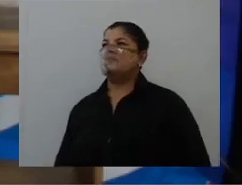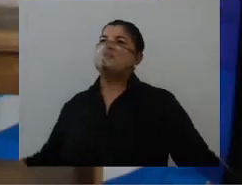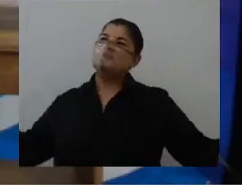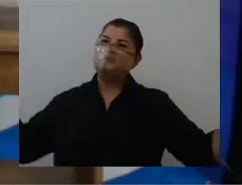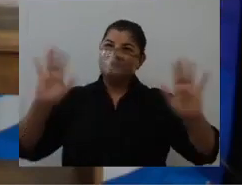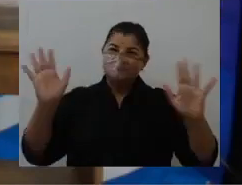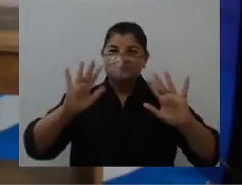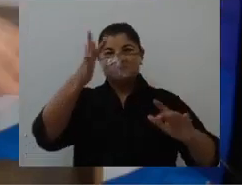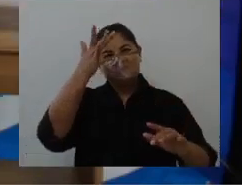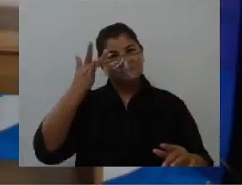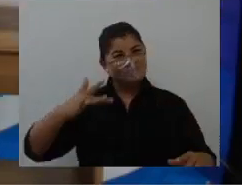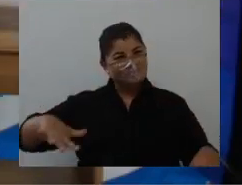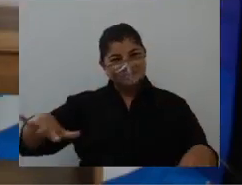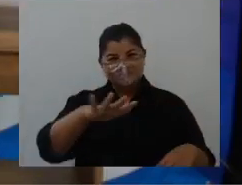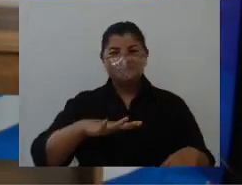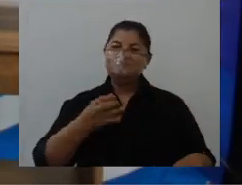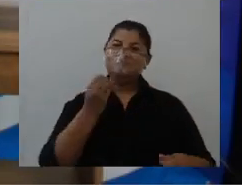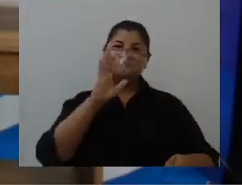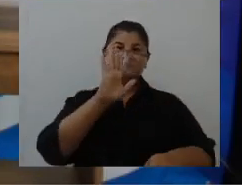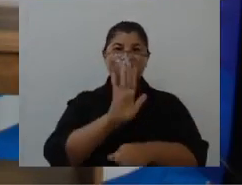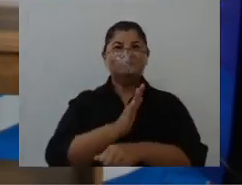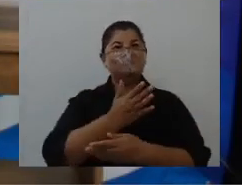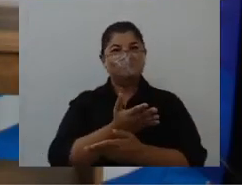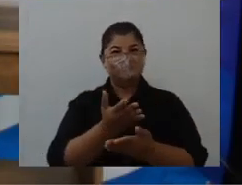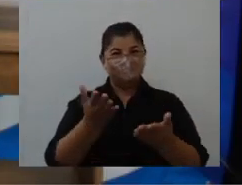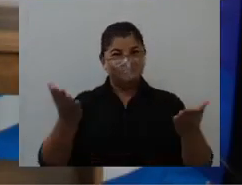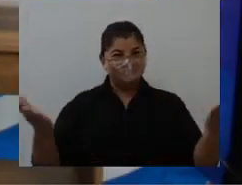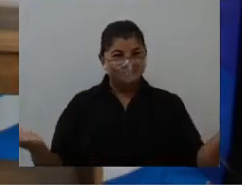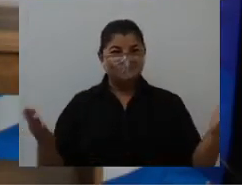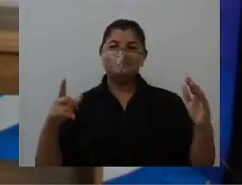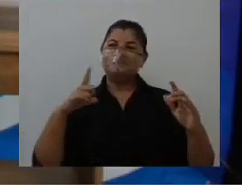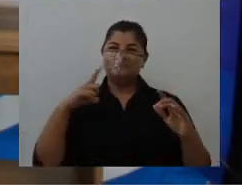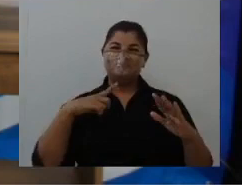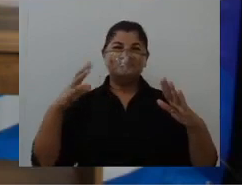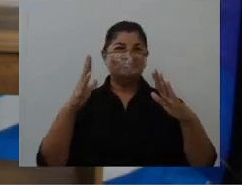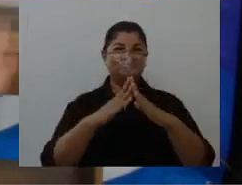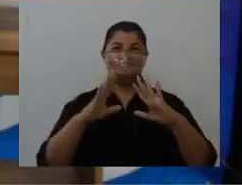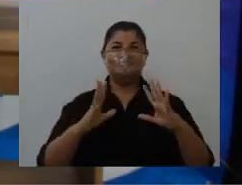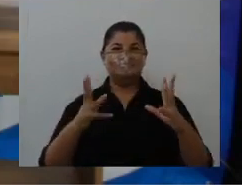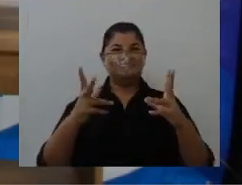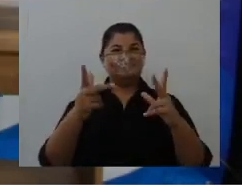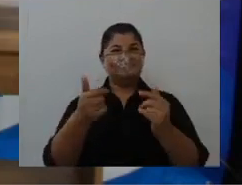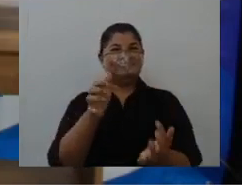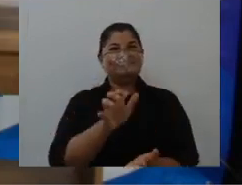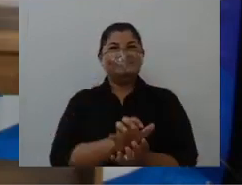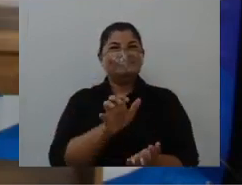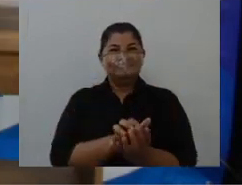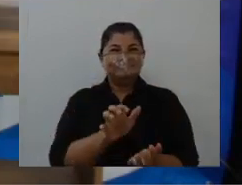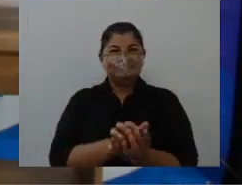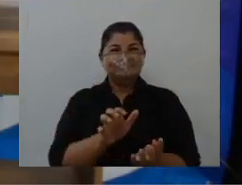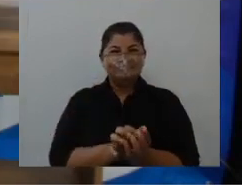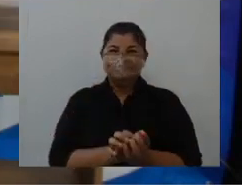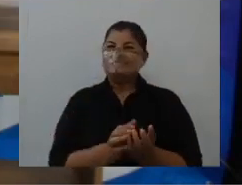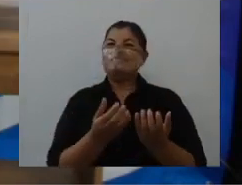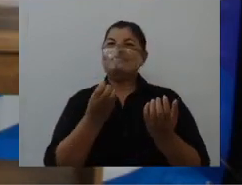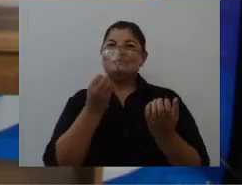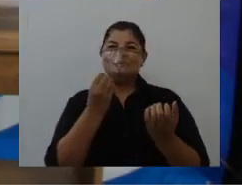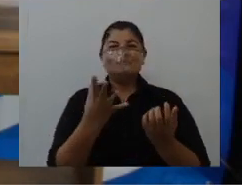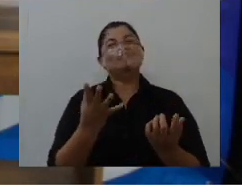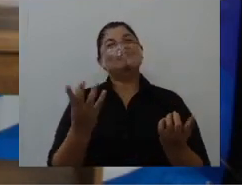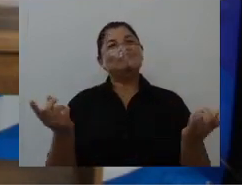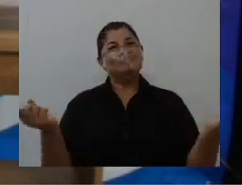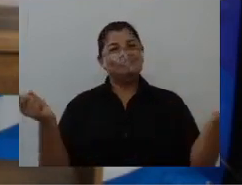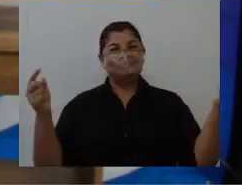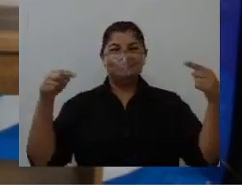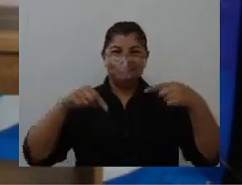Olá pessoal, muito boa tarde para você que está em casa em todo o estado de Pernambuco. Sejam todos